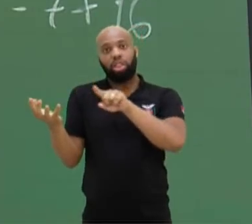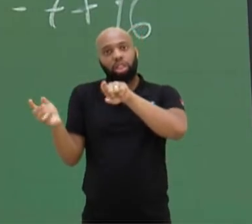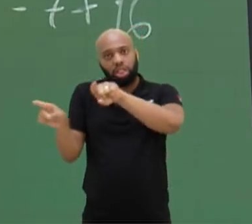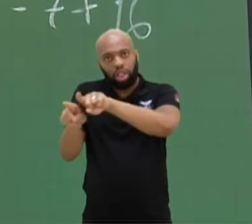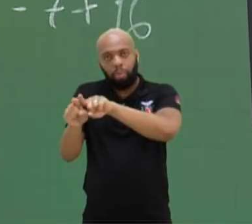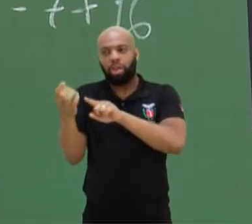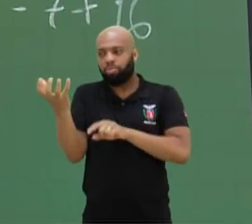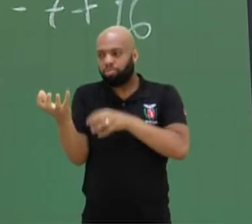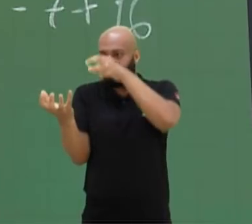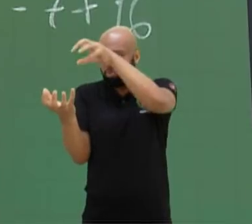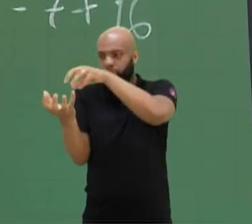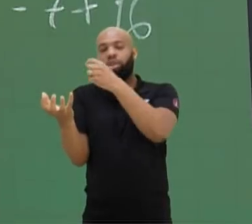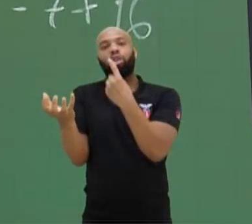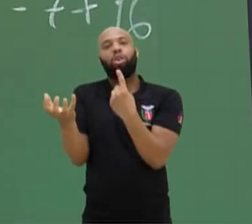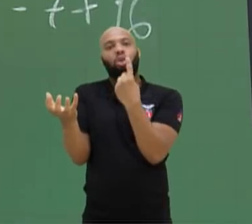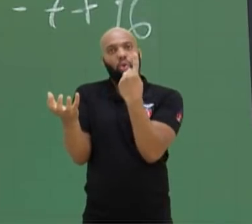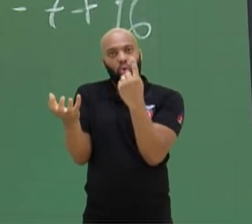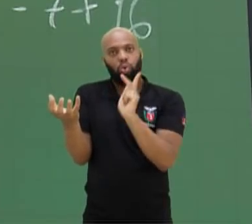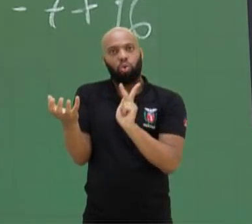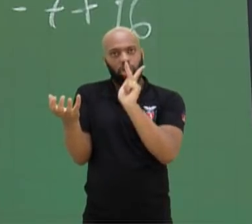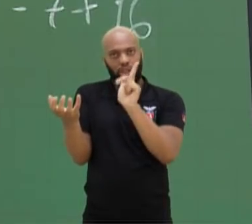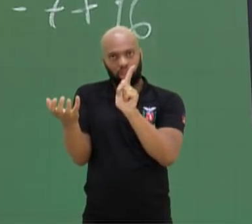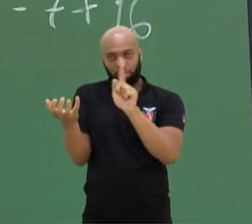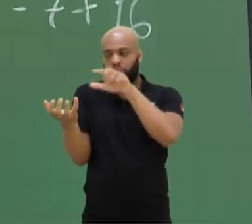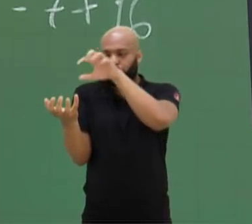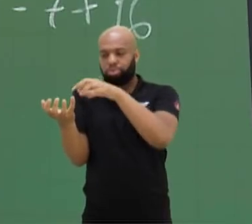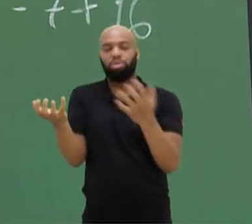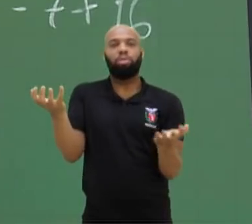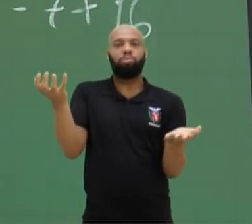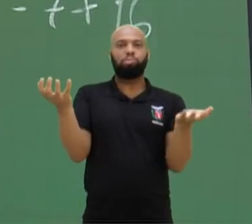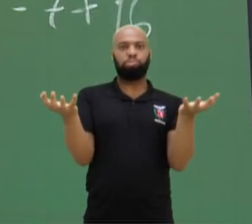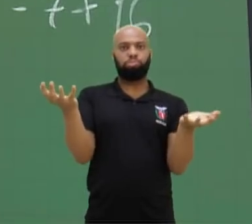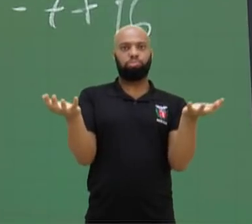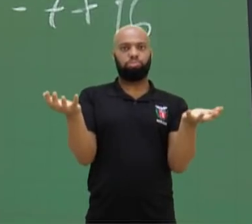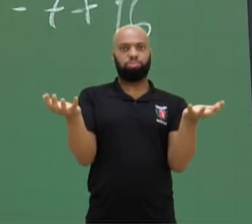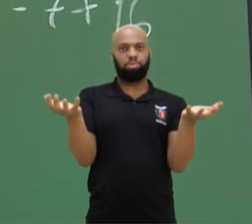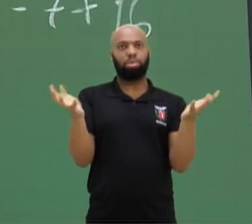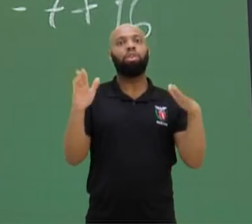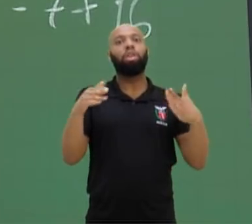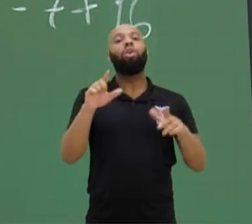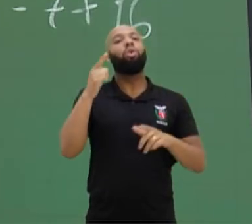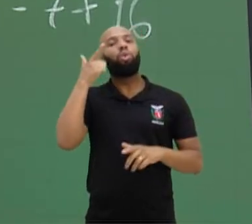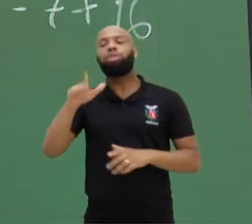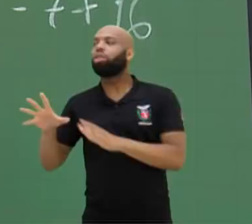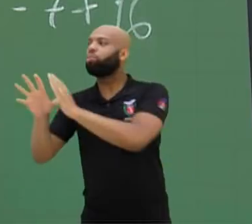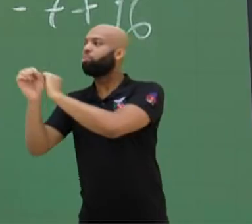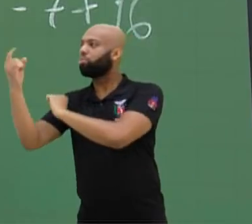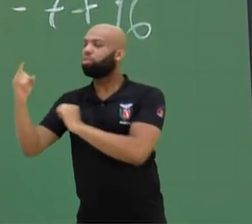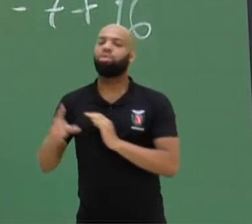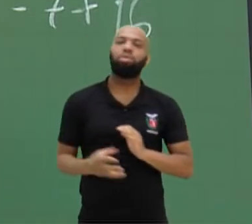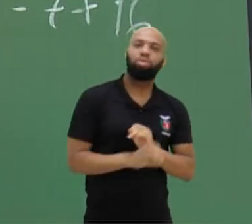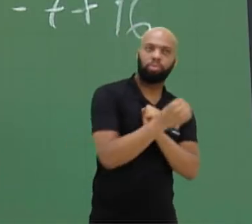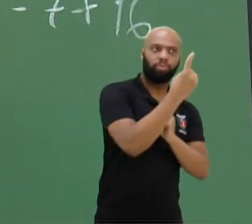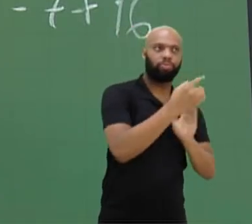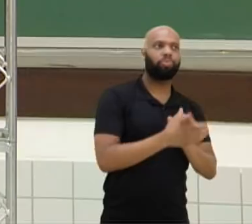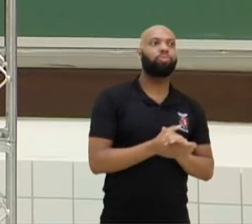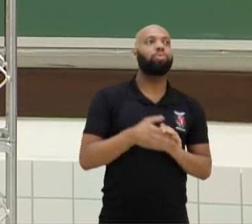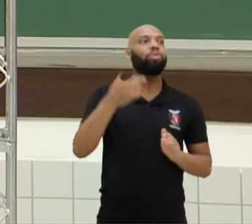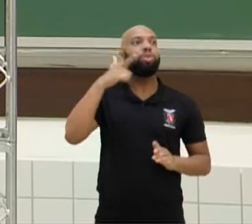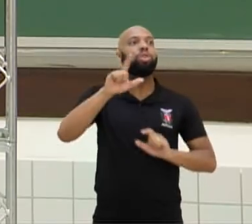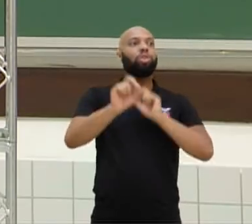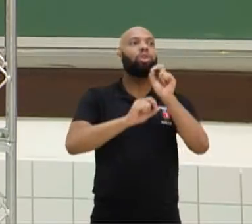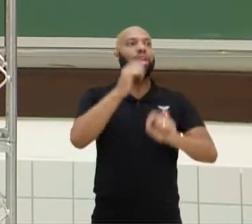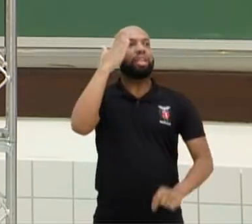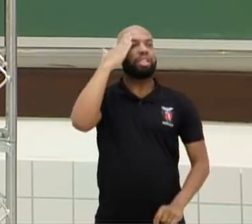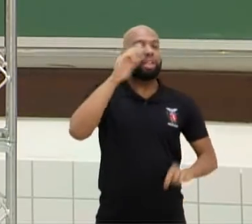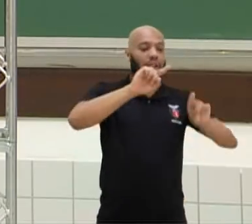me permitiu enxergar que esse trinômio quadrado perfeito tem origem em x menos 1 ao quadrado. Opa, já cheguei no primeiro